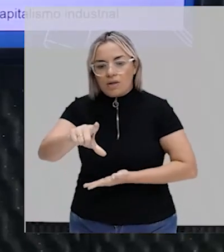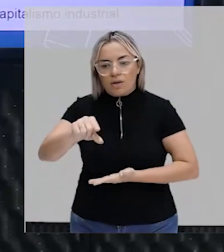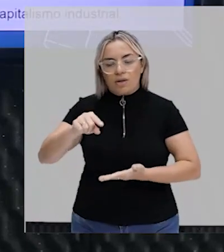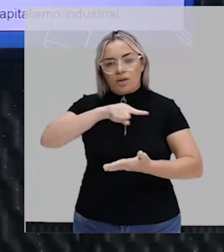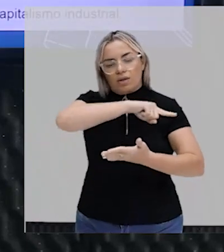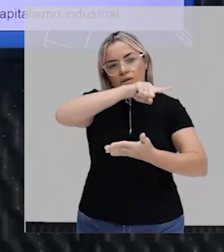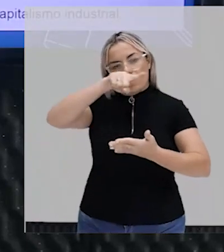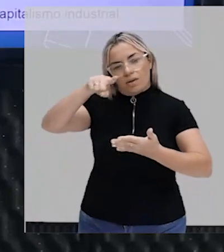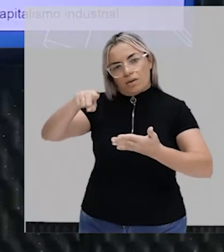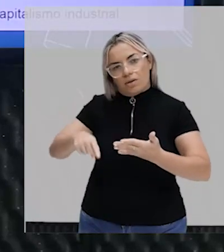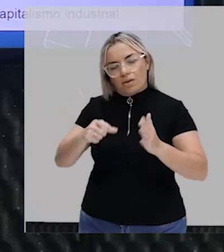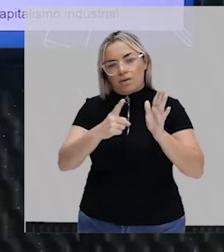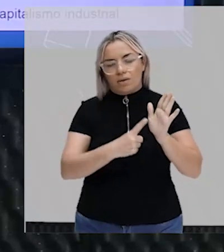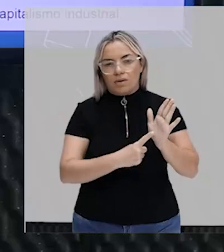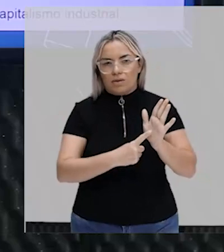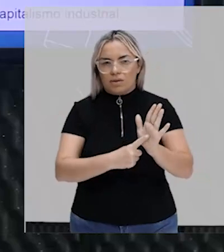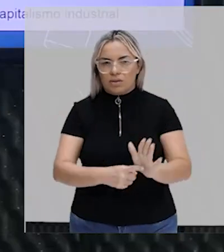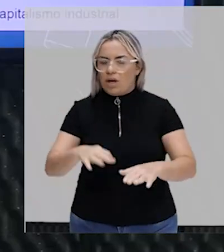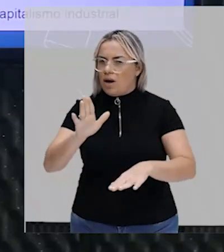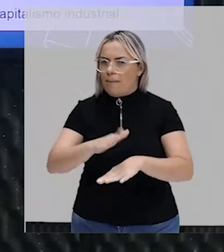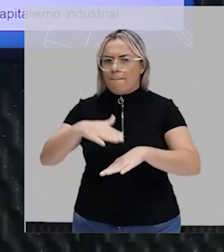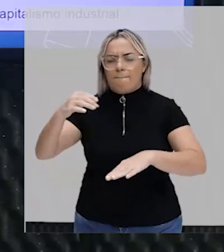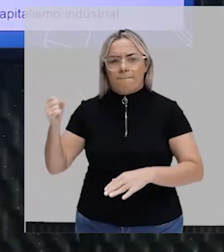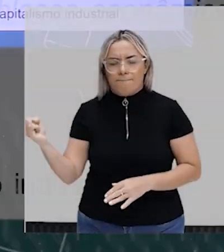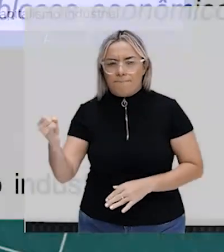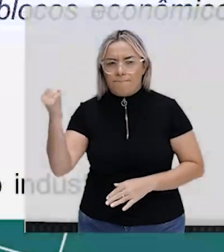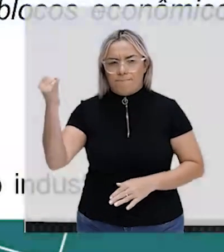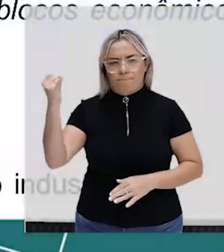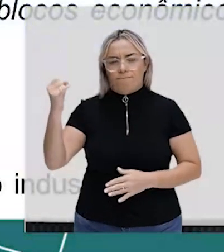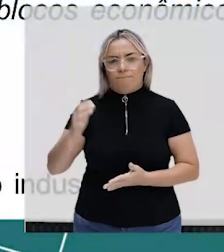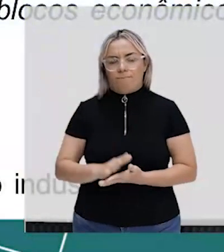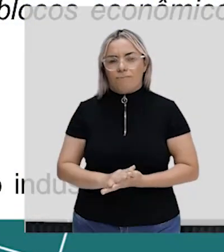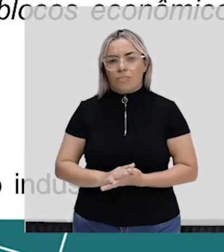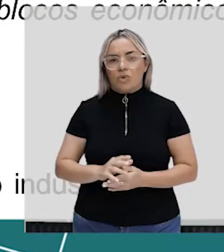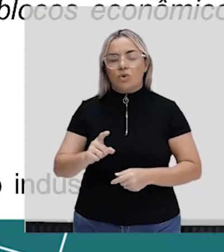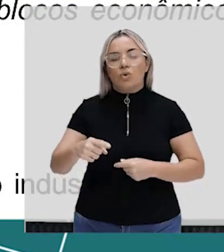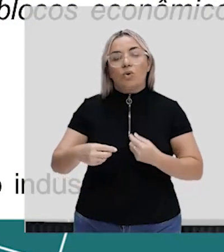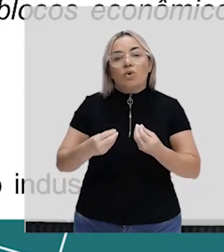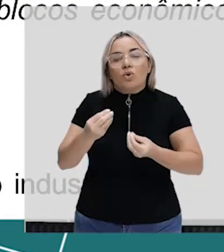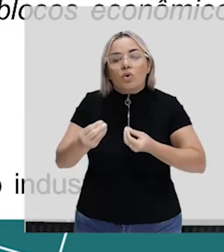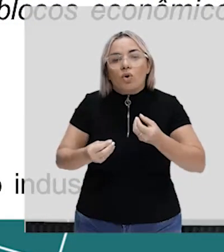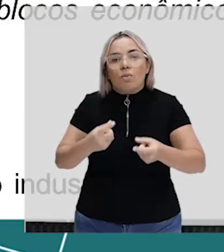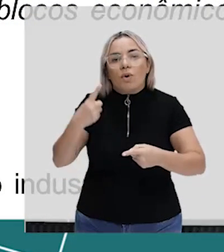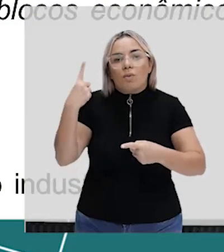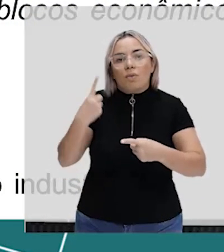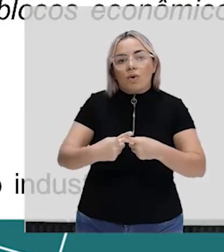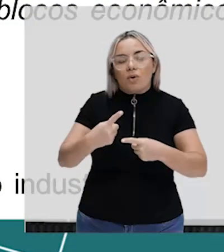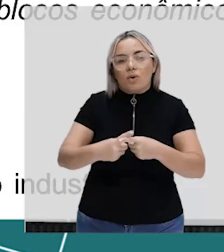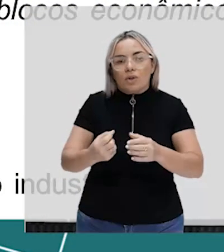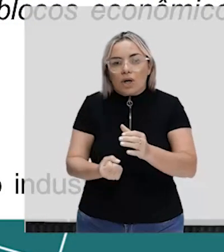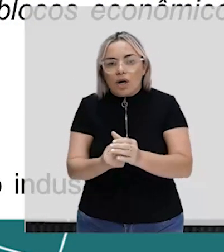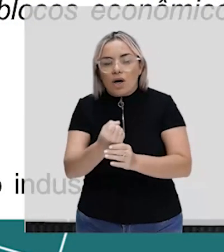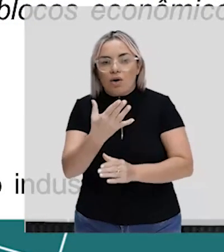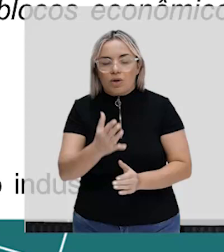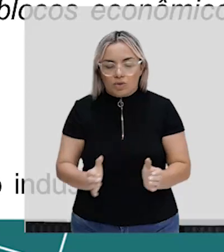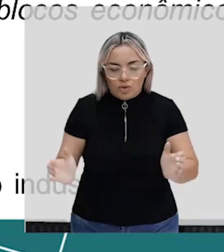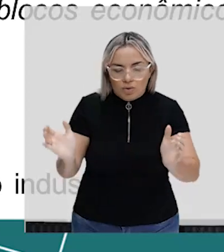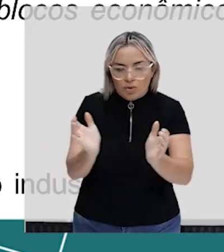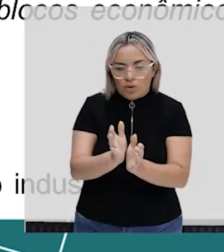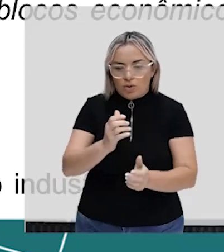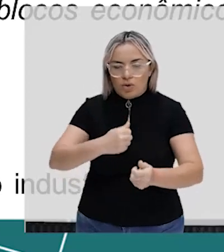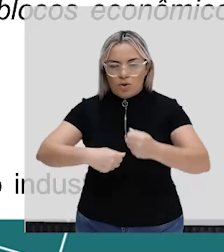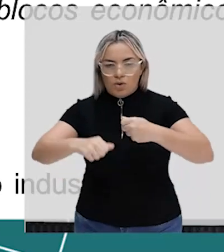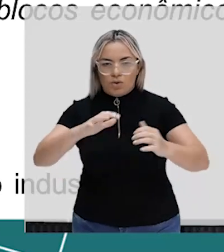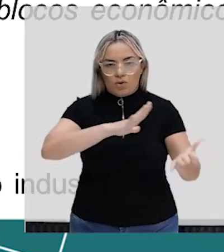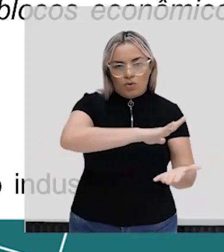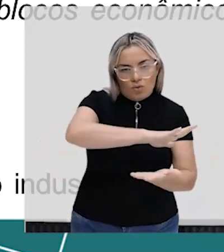que apresenta a mais importante entre as causas para a formação dos blocos econômicos no mundo